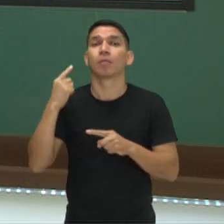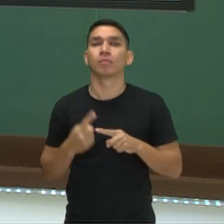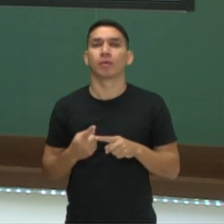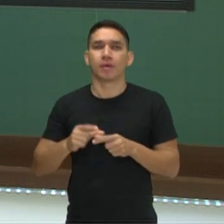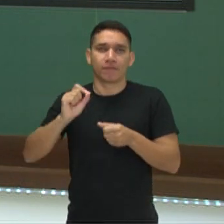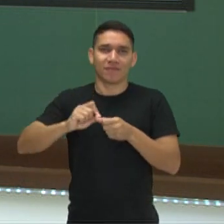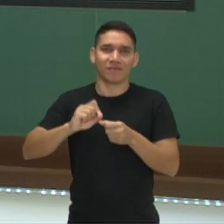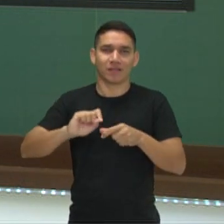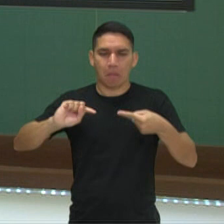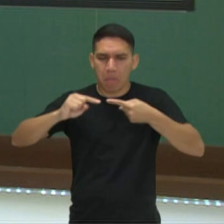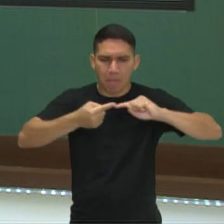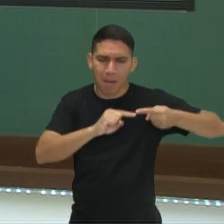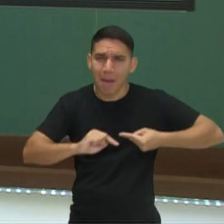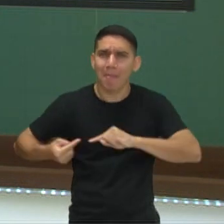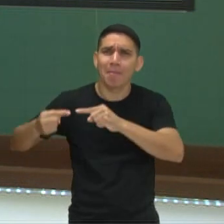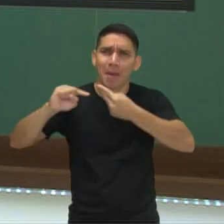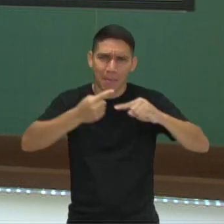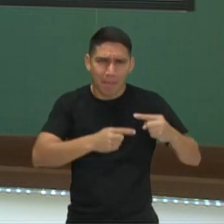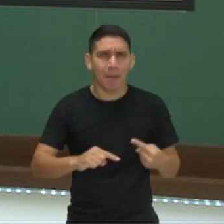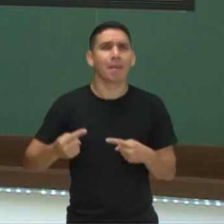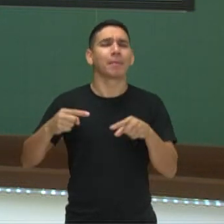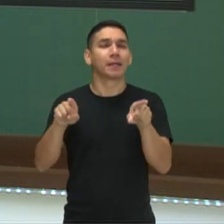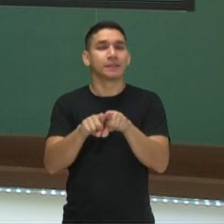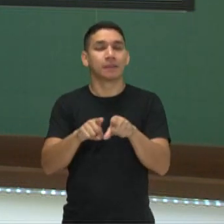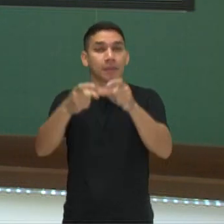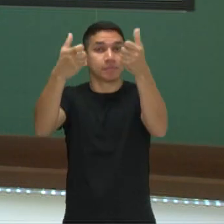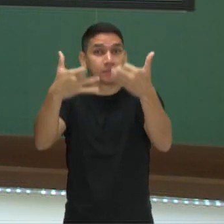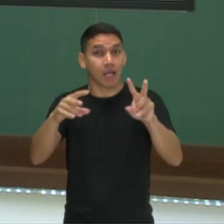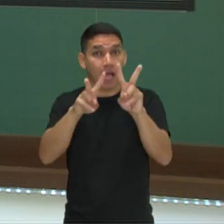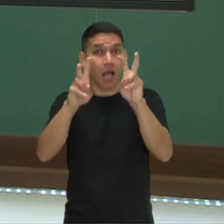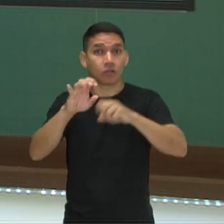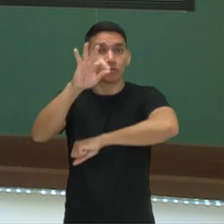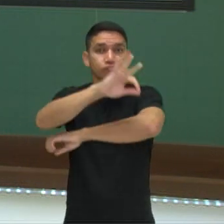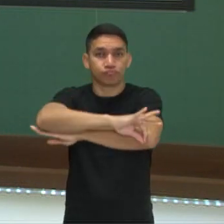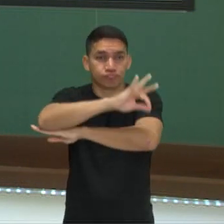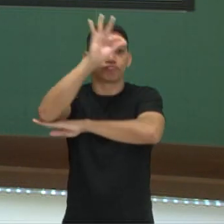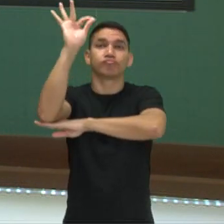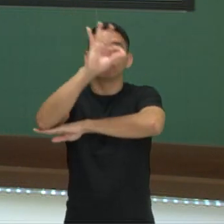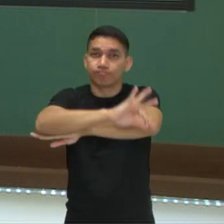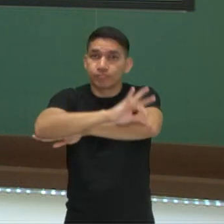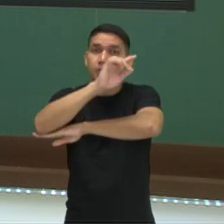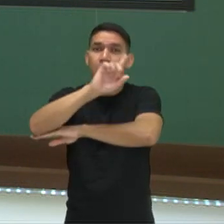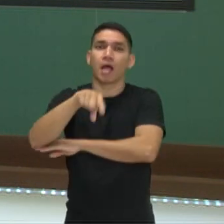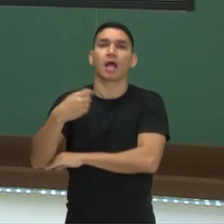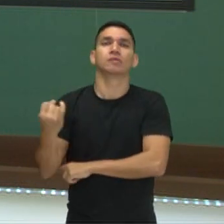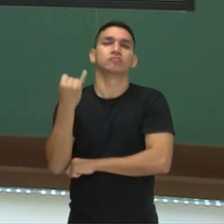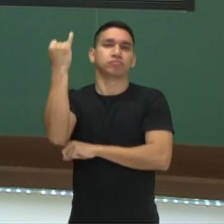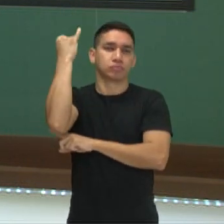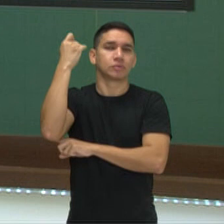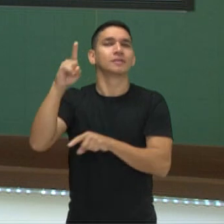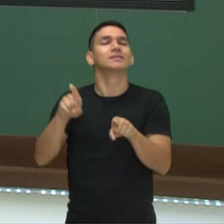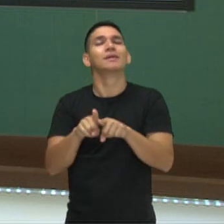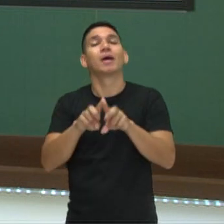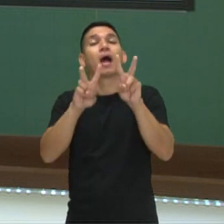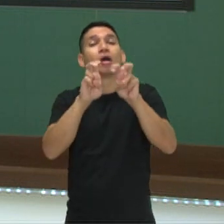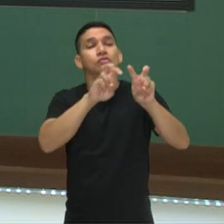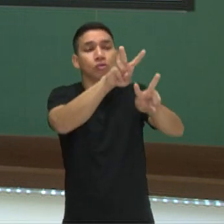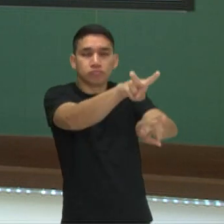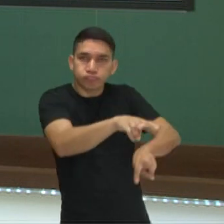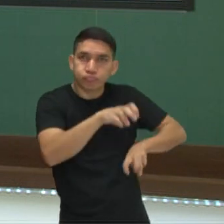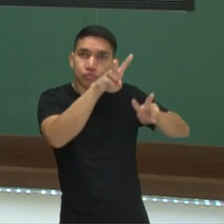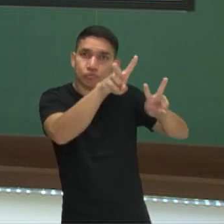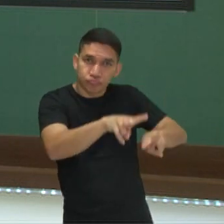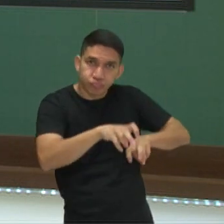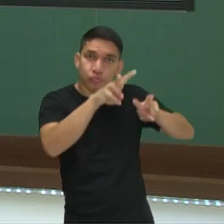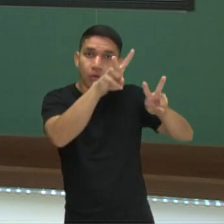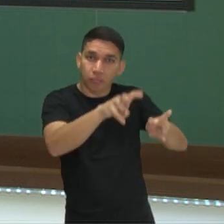indústrias maquiladoras. Falamos aí também sobre o petróleo, que é muito importante, e sobre a agropecuária no